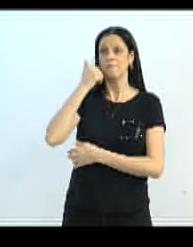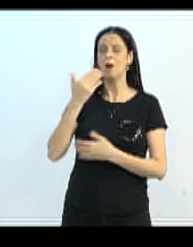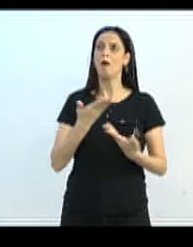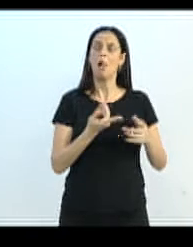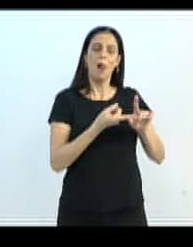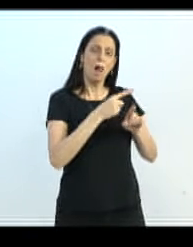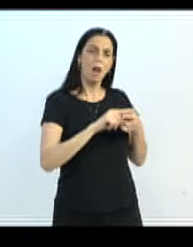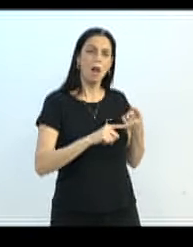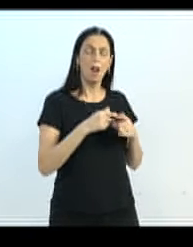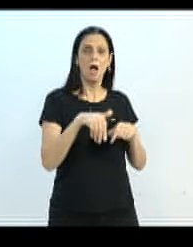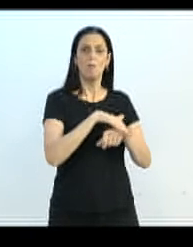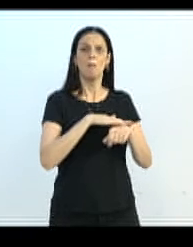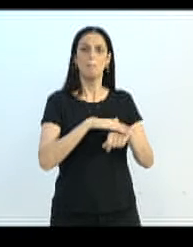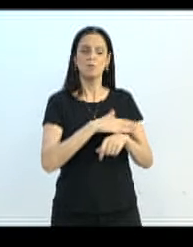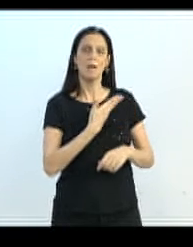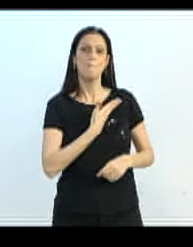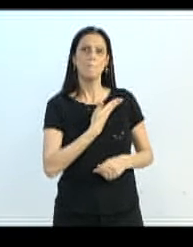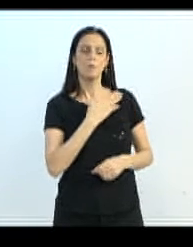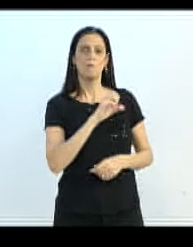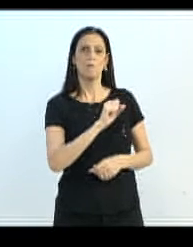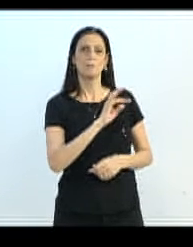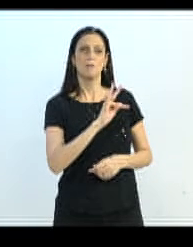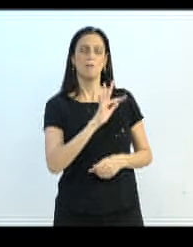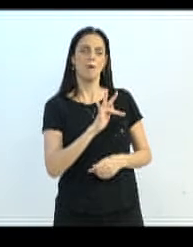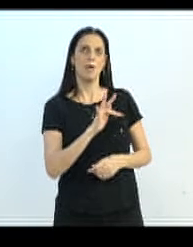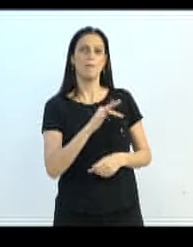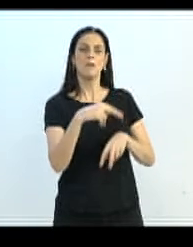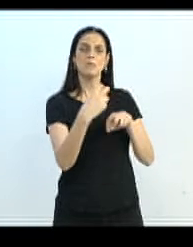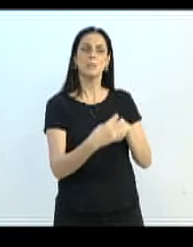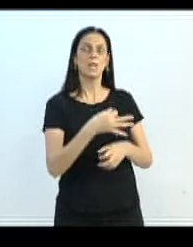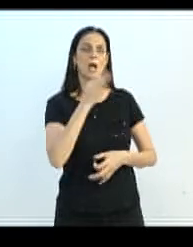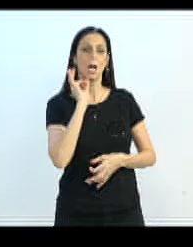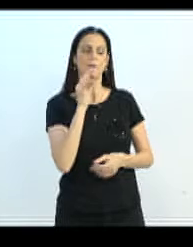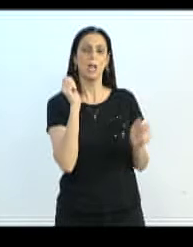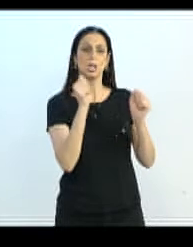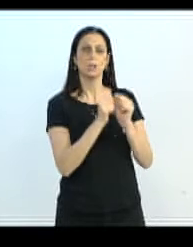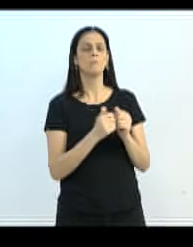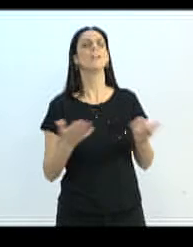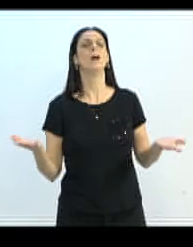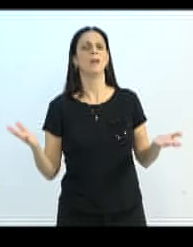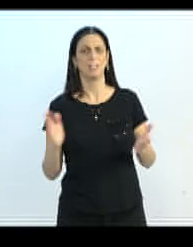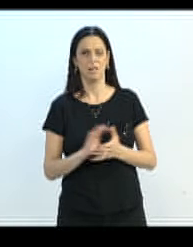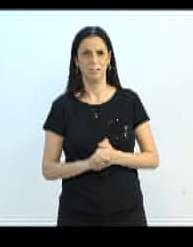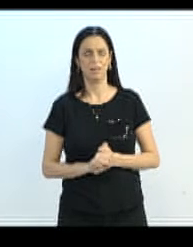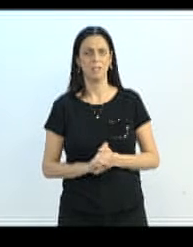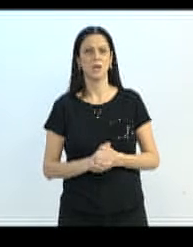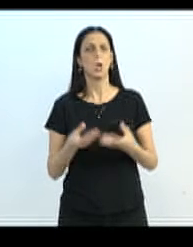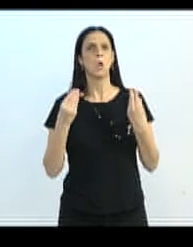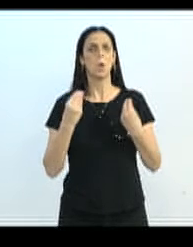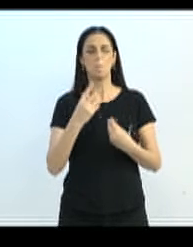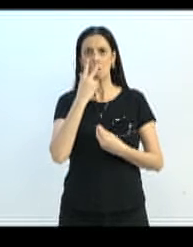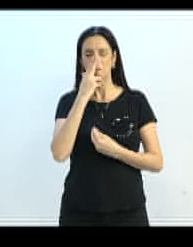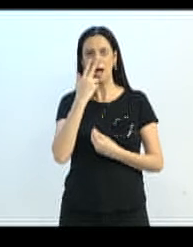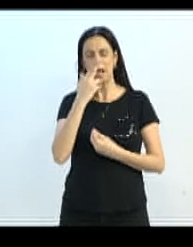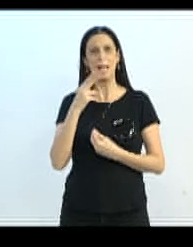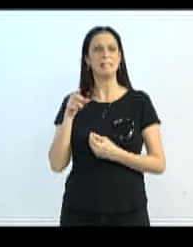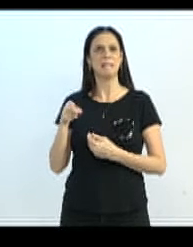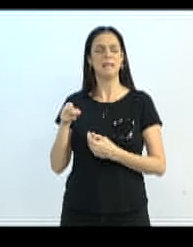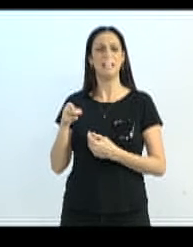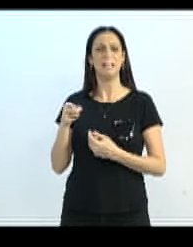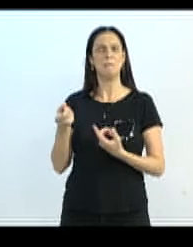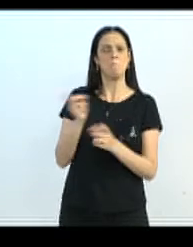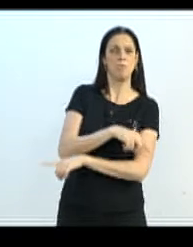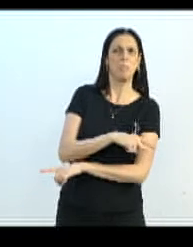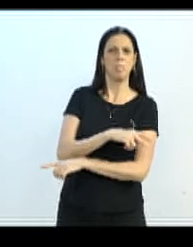fazer amizades com o STF, de tomar cafezinho com Moraes, e por aí vai. Que tapa na cara do povo que foi às